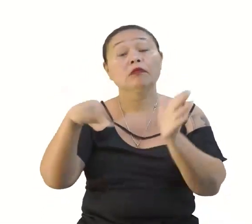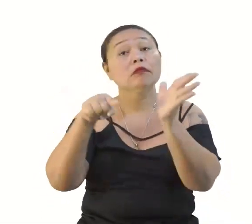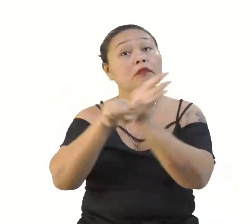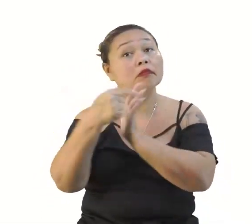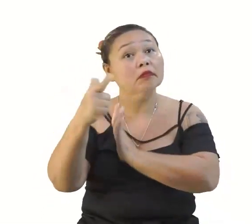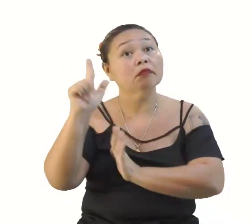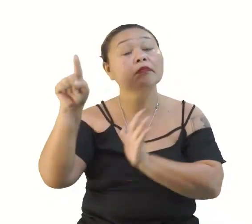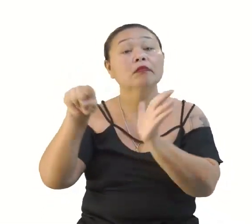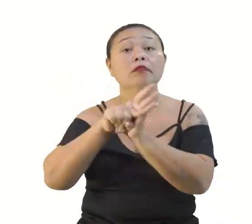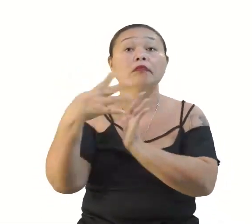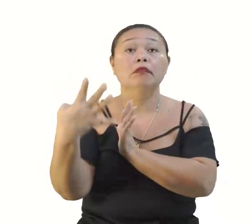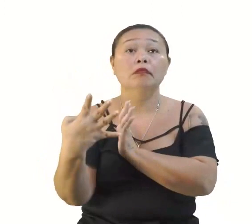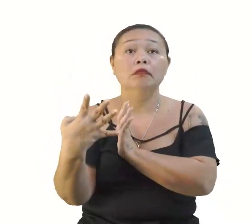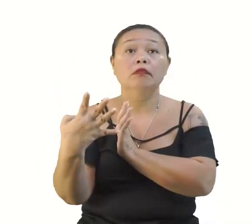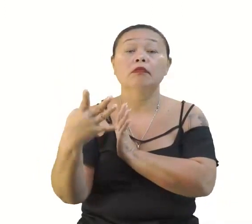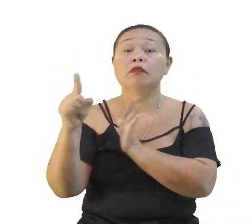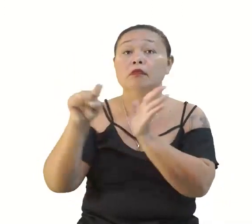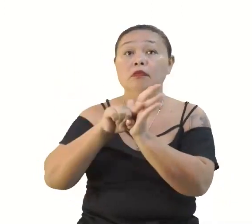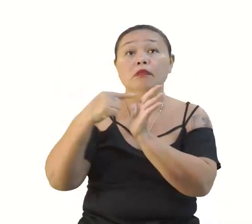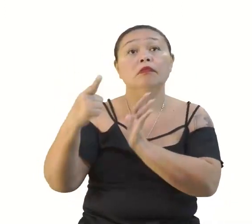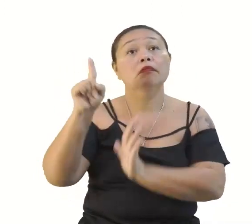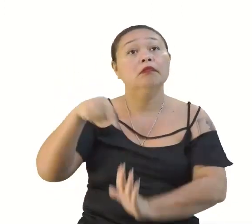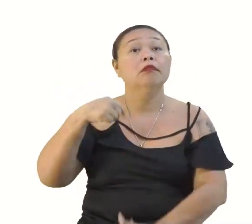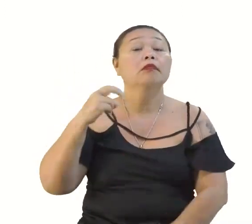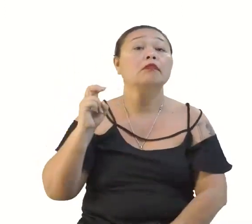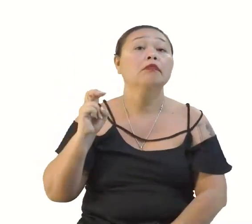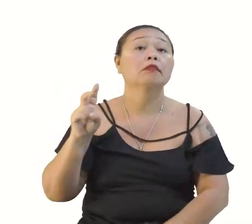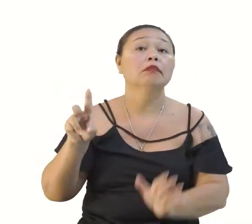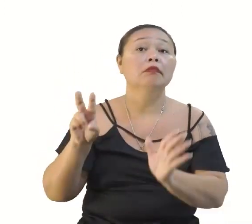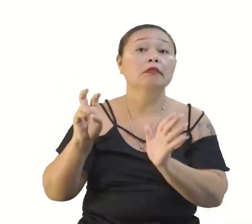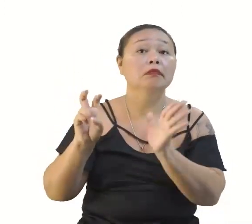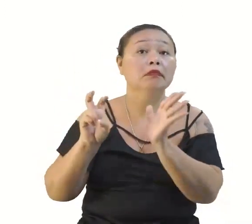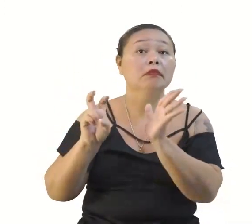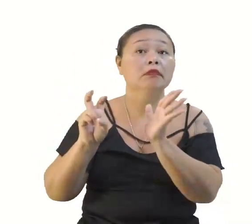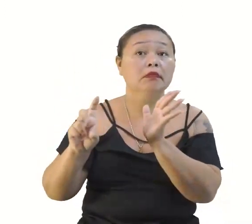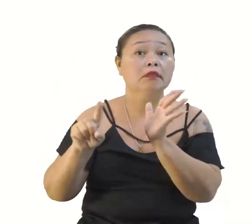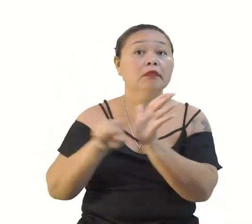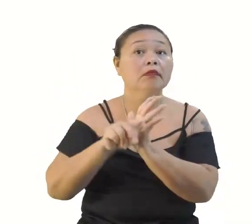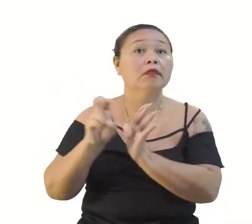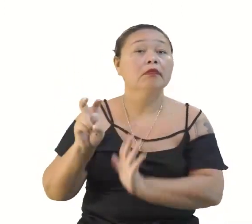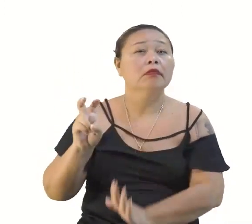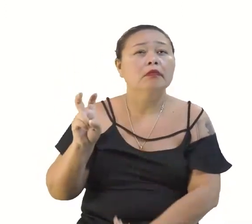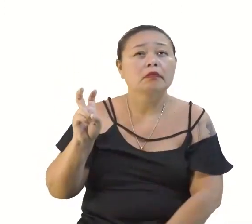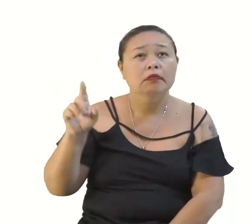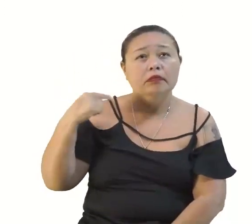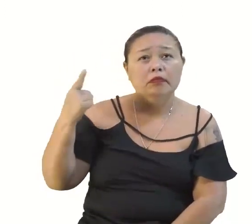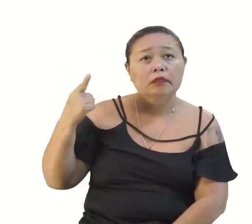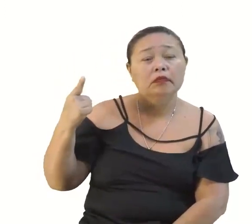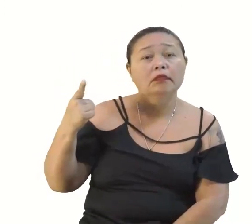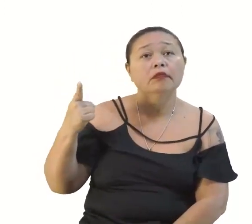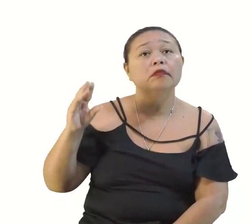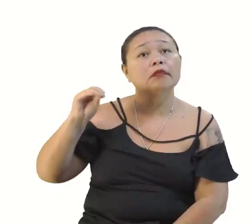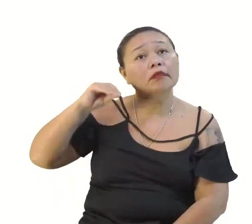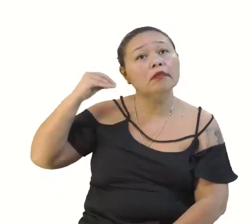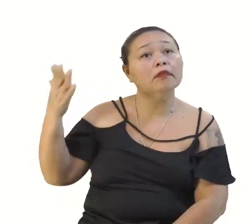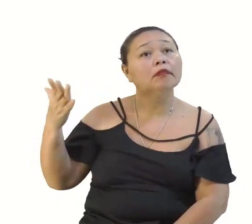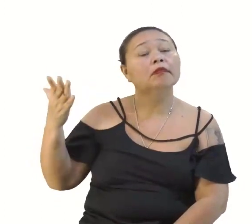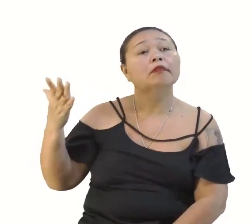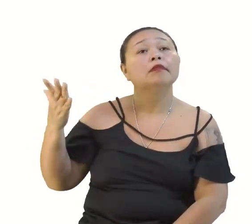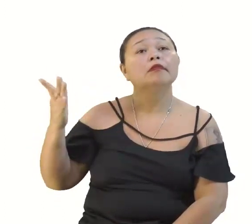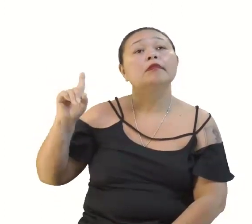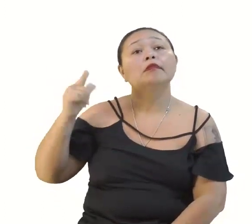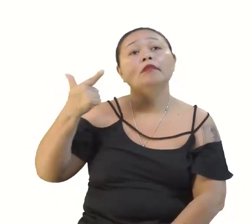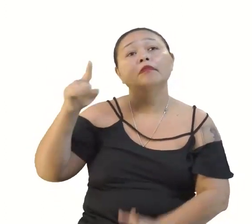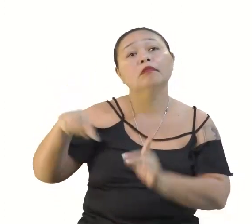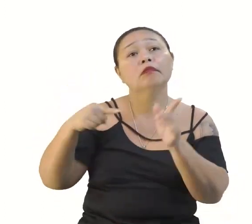Menos 4. Com menos 1? Menos 5. Vou colocar aqui na sequência, depois eu monto o parzinho ali fora, tá? 2 vezes menos